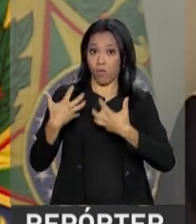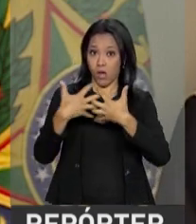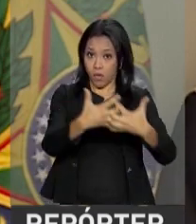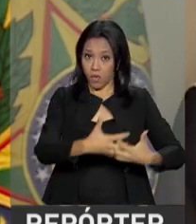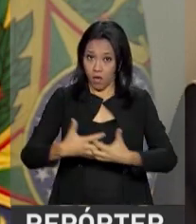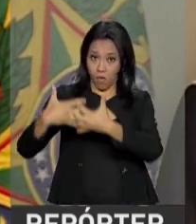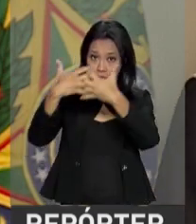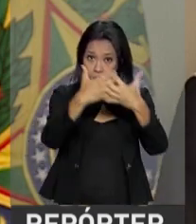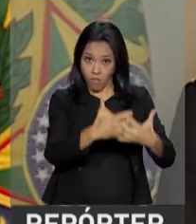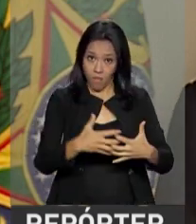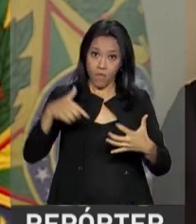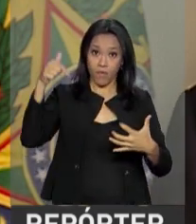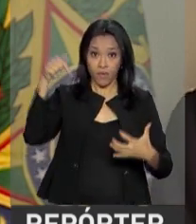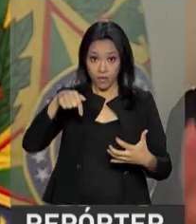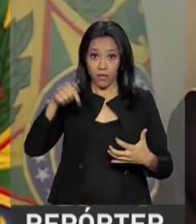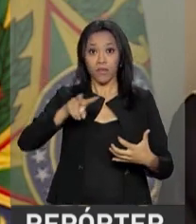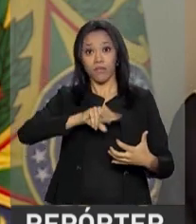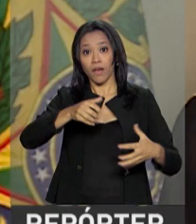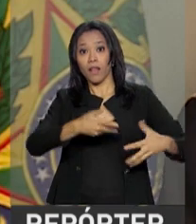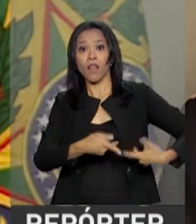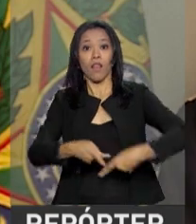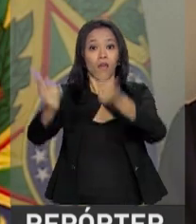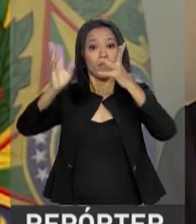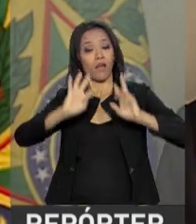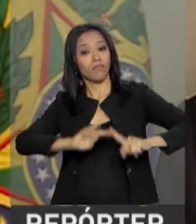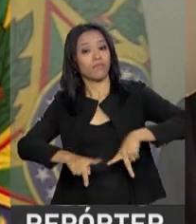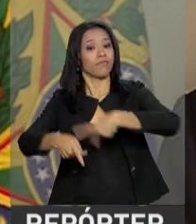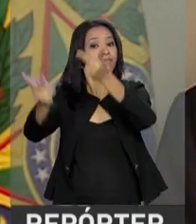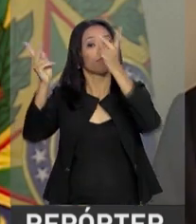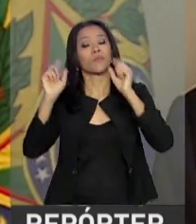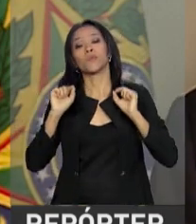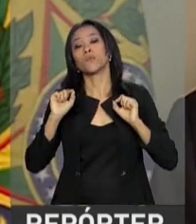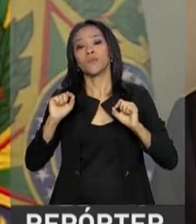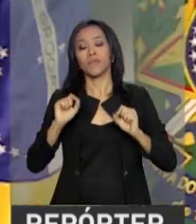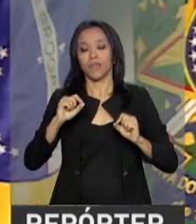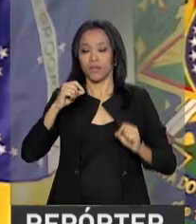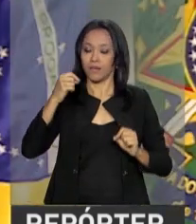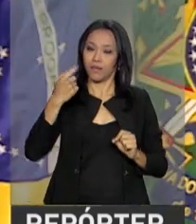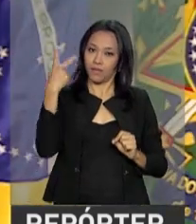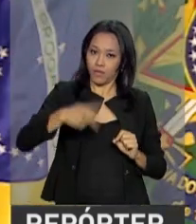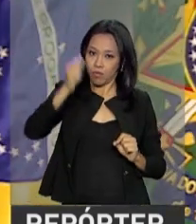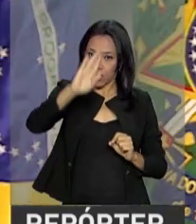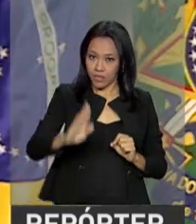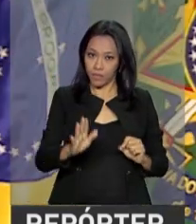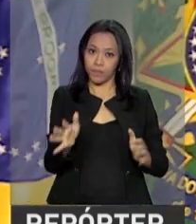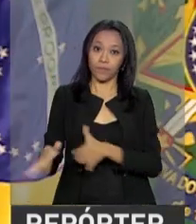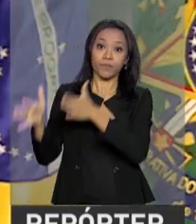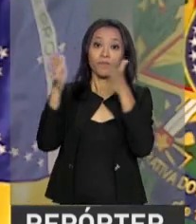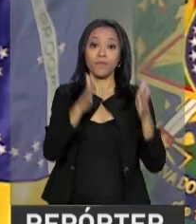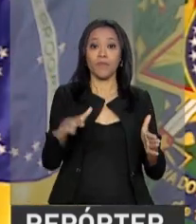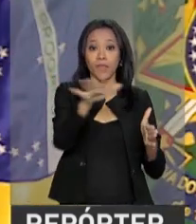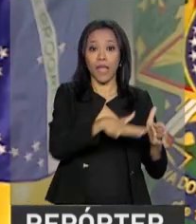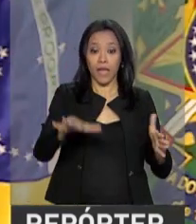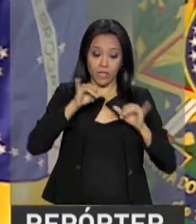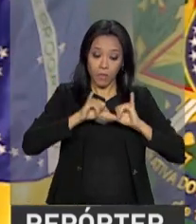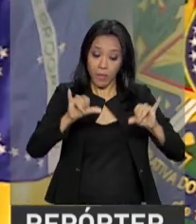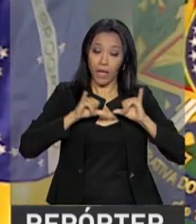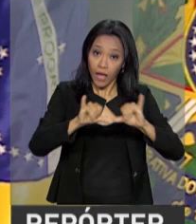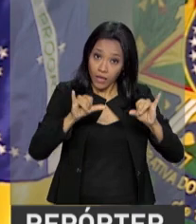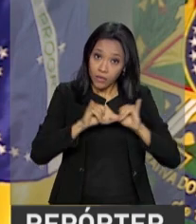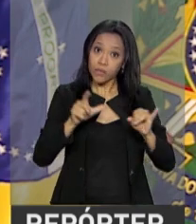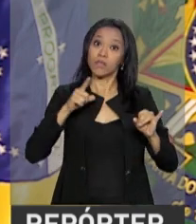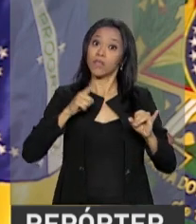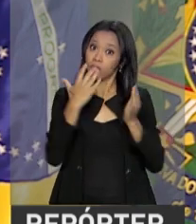significa que esses caminhões vão transportar a produção é nacional no setor de supermercados houve um momento